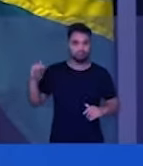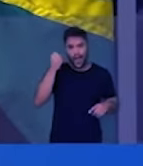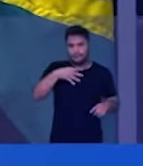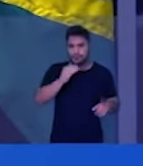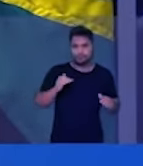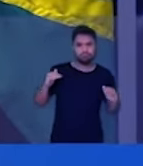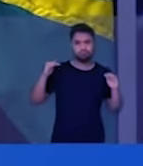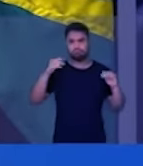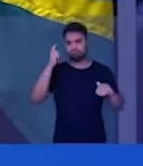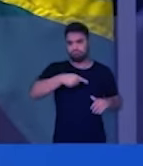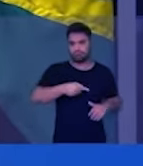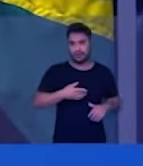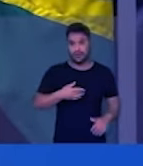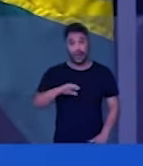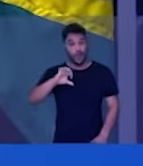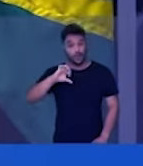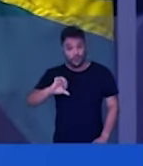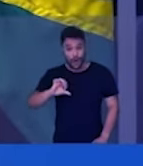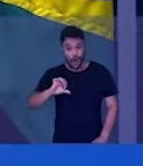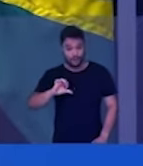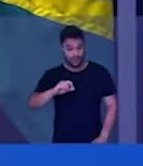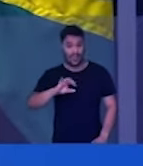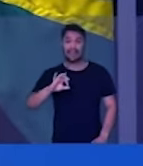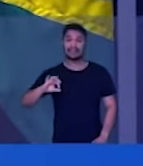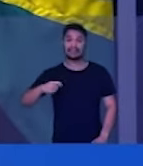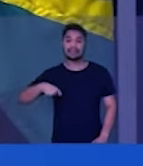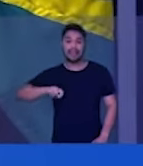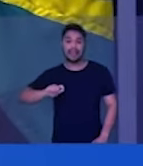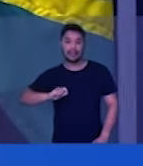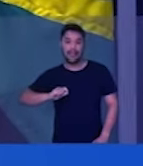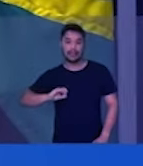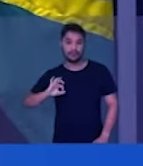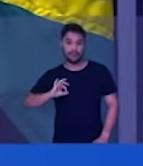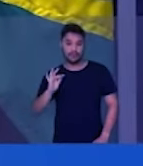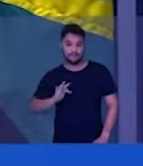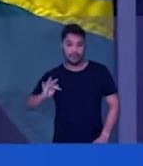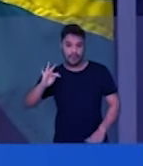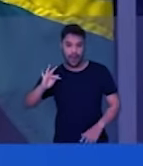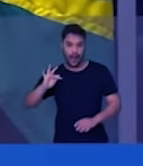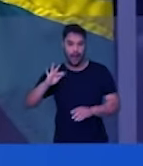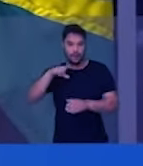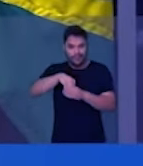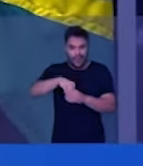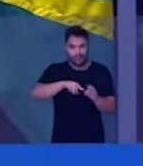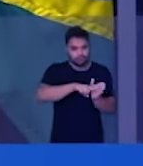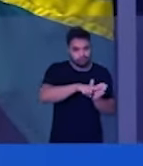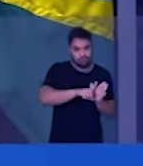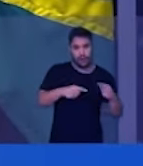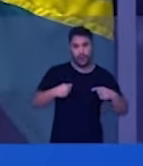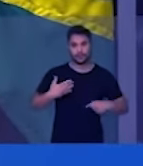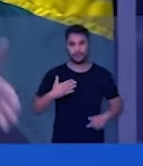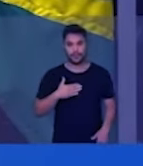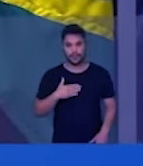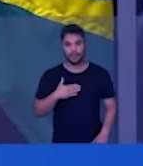Federal. Nove delegados federais envolvidos no inquérito contra mim. Nove despachos